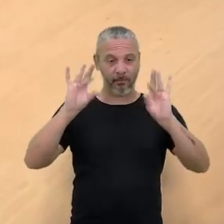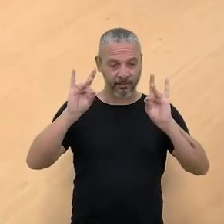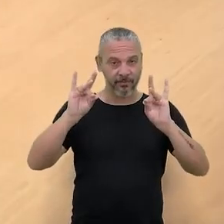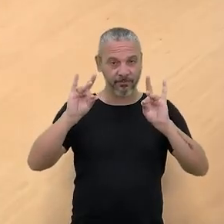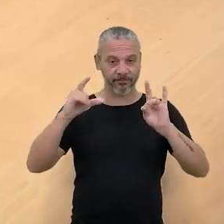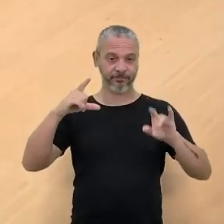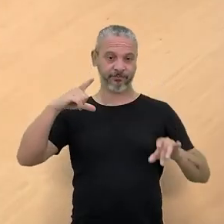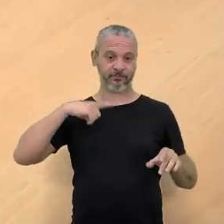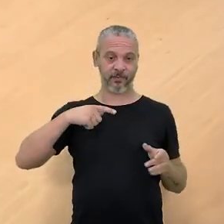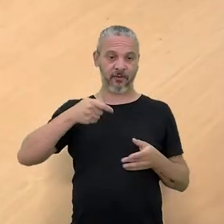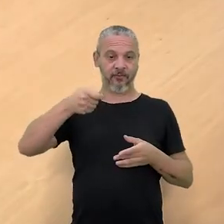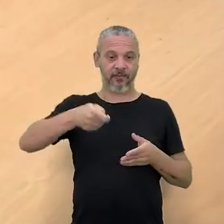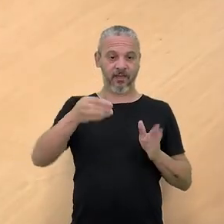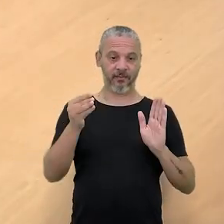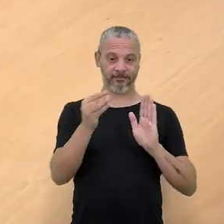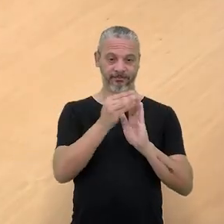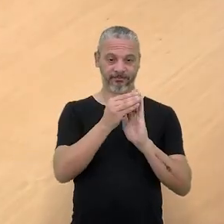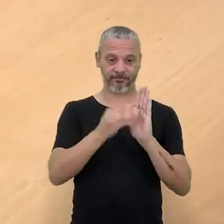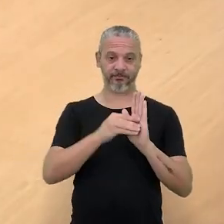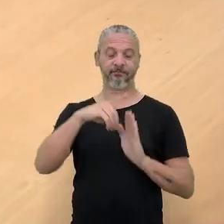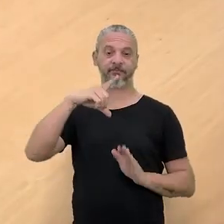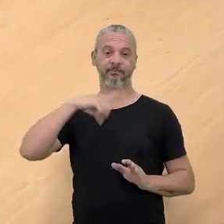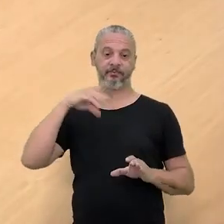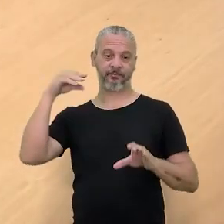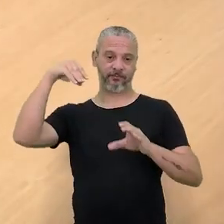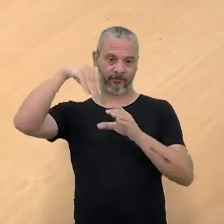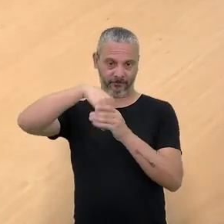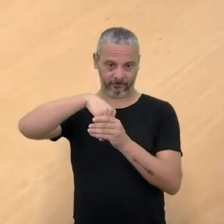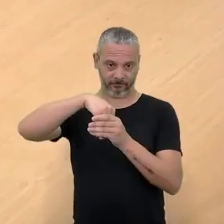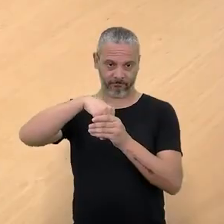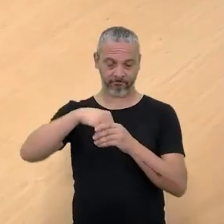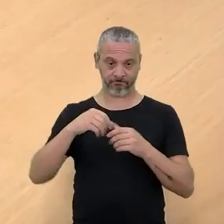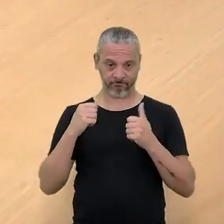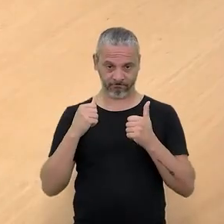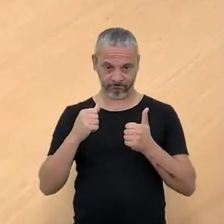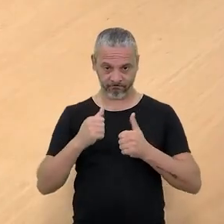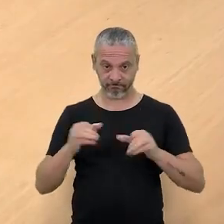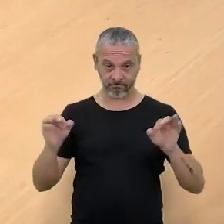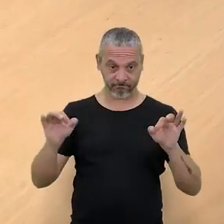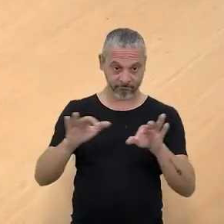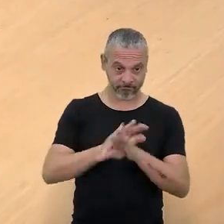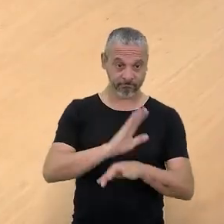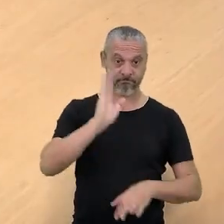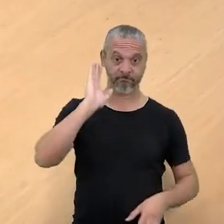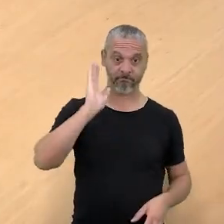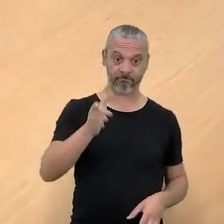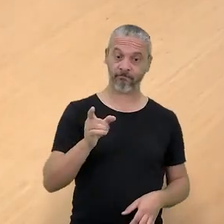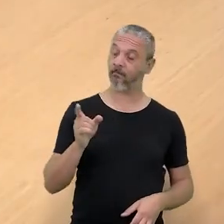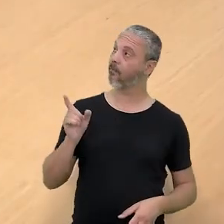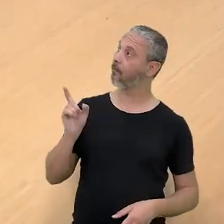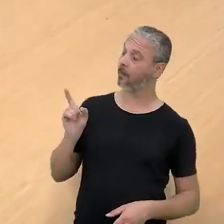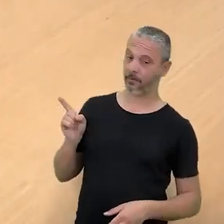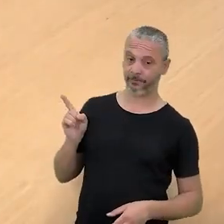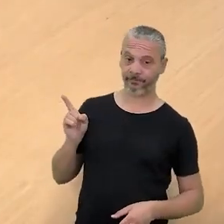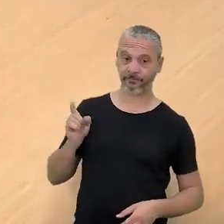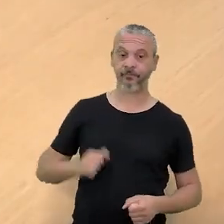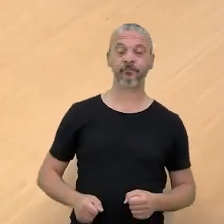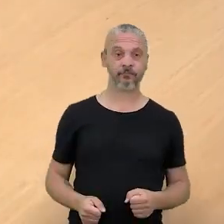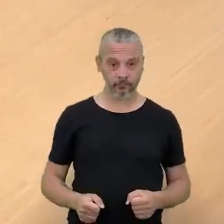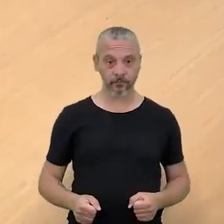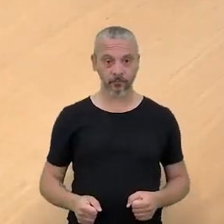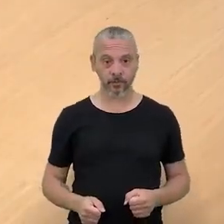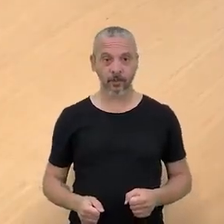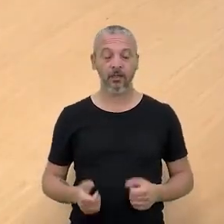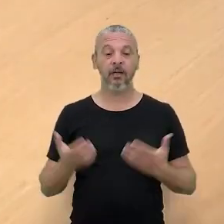ele um pouquinho mais firme aqui dentro da nossa caixinha. Pronto, já fiz o encaixe do servomotor. O servomotor vai